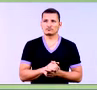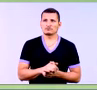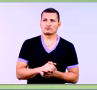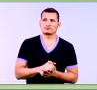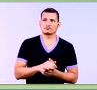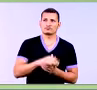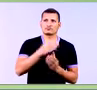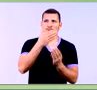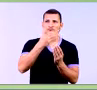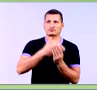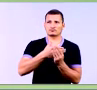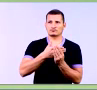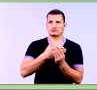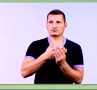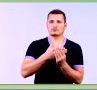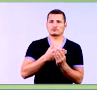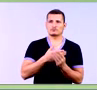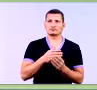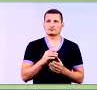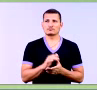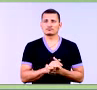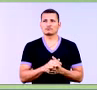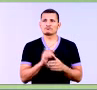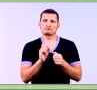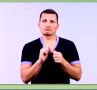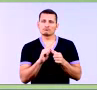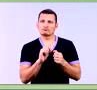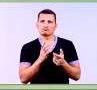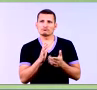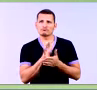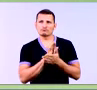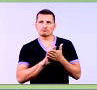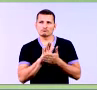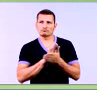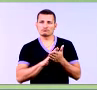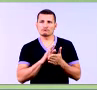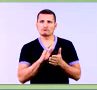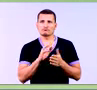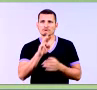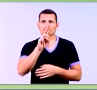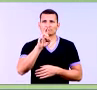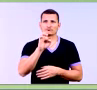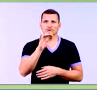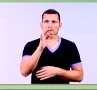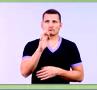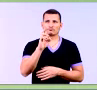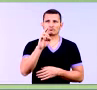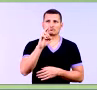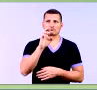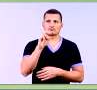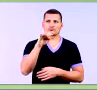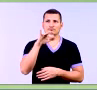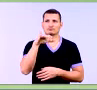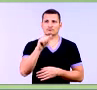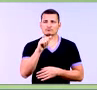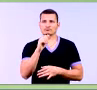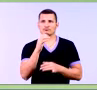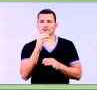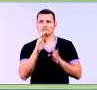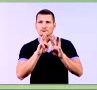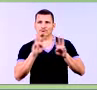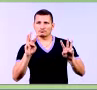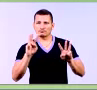arquivos. Eu não estou fazendo referência a nenhum site, não estou fazendo referência a nenhum diretório. Eu